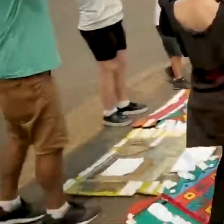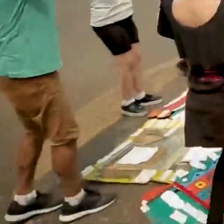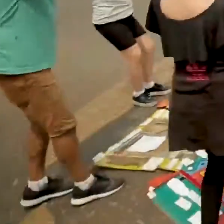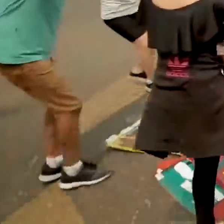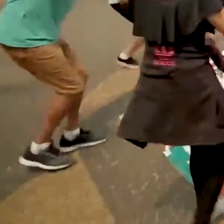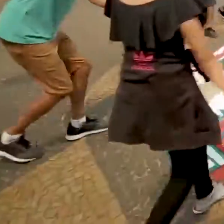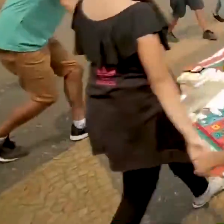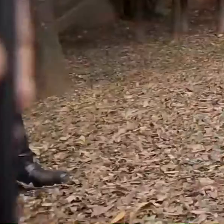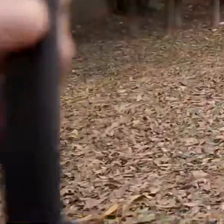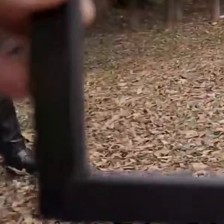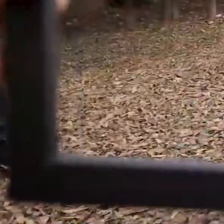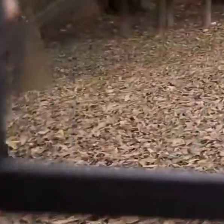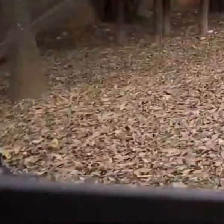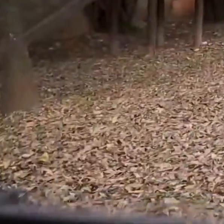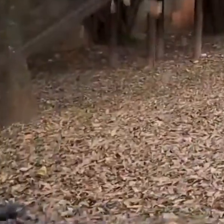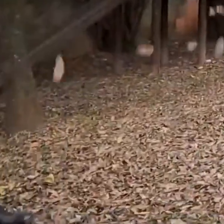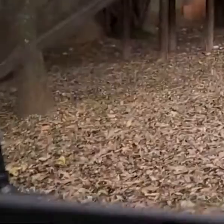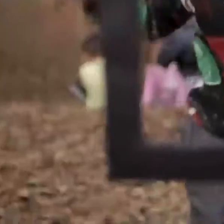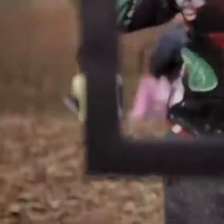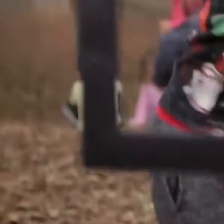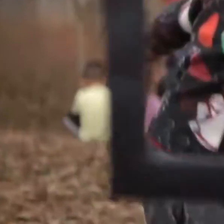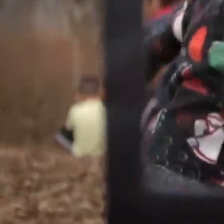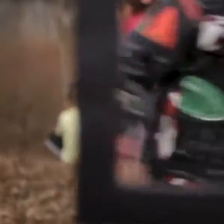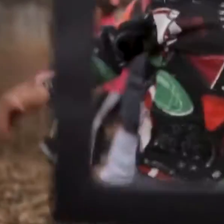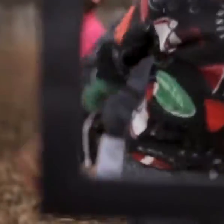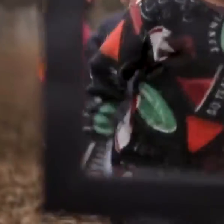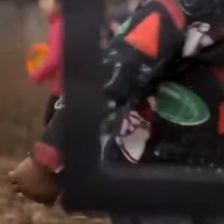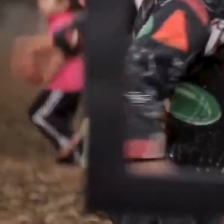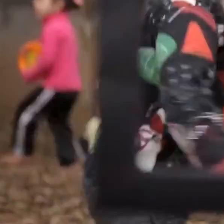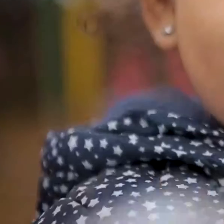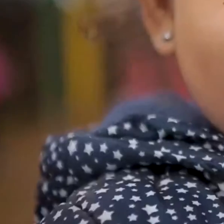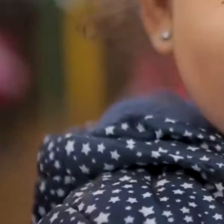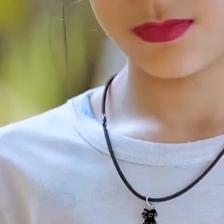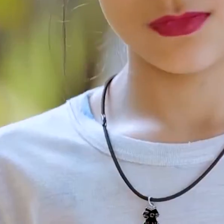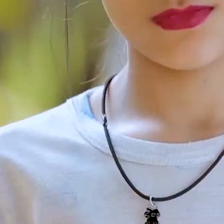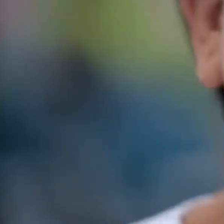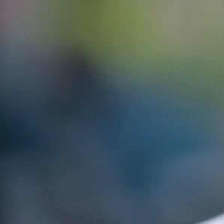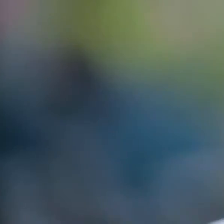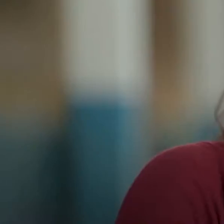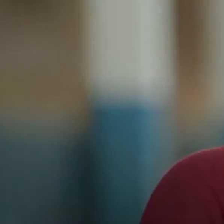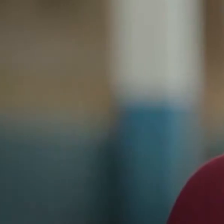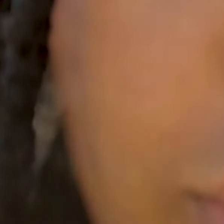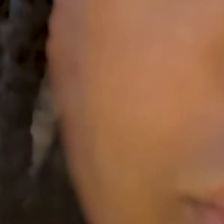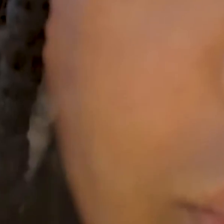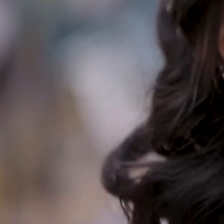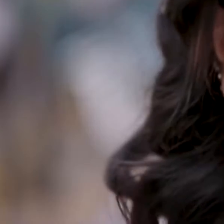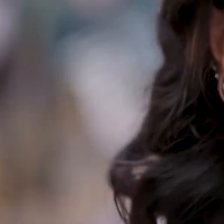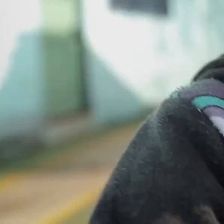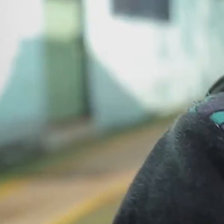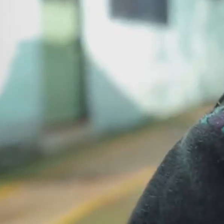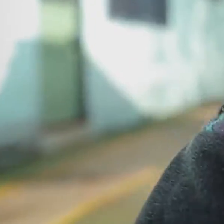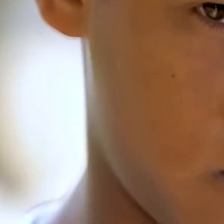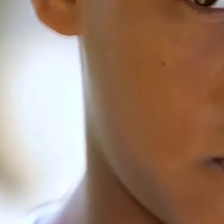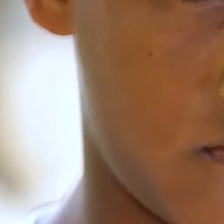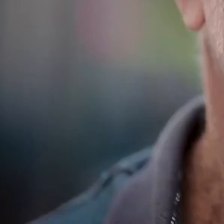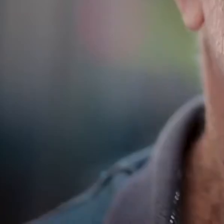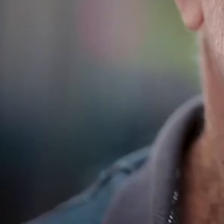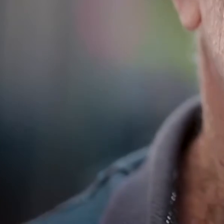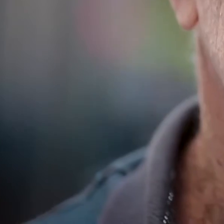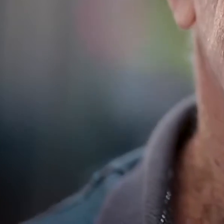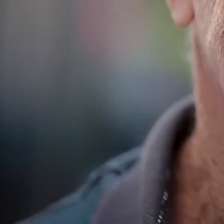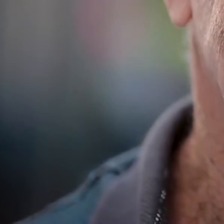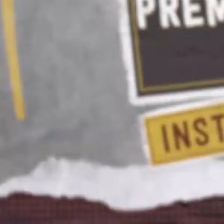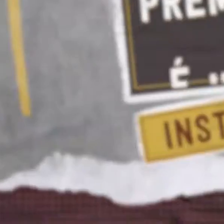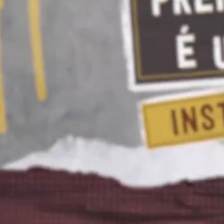em uma grande roda. As crianças do ensino infantil brincam em um parquinho. Os alunos de todas as idades, atingidos pelo projeto, nos